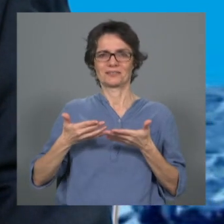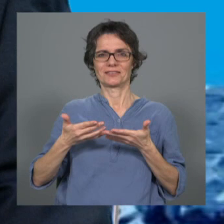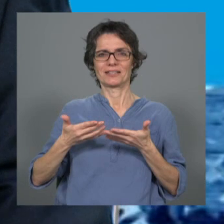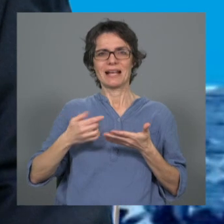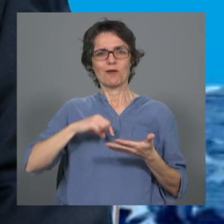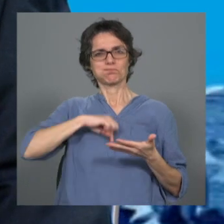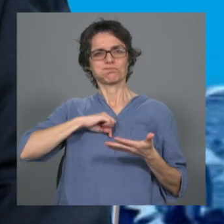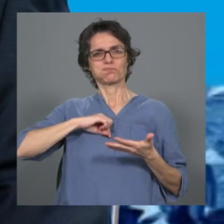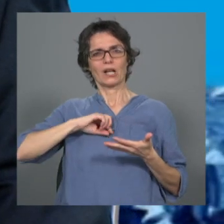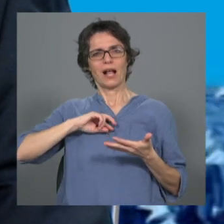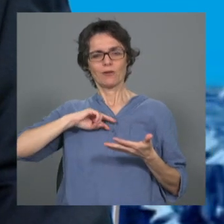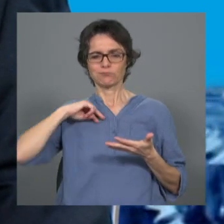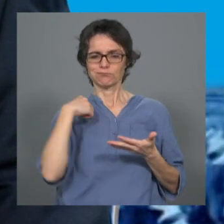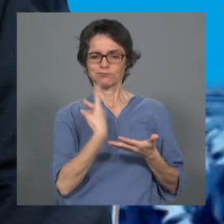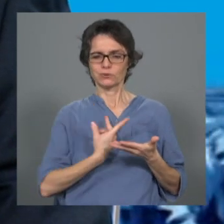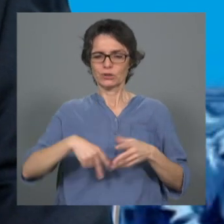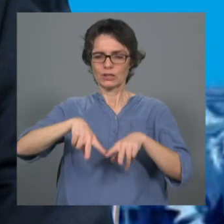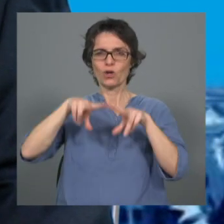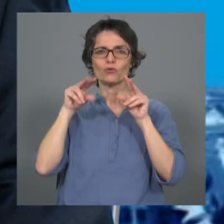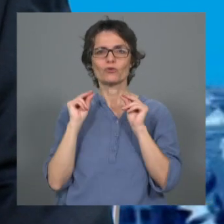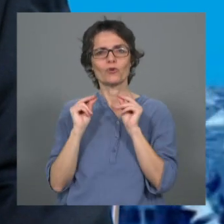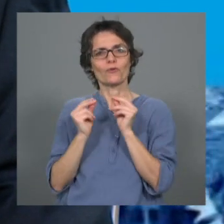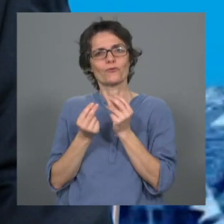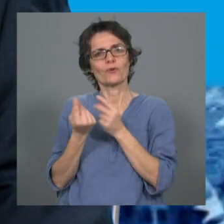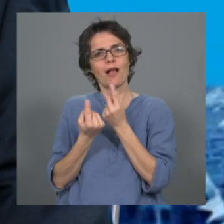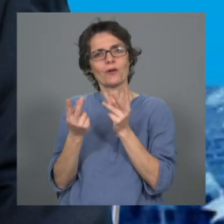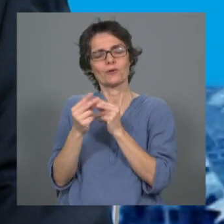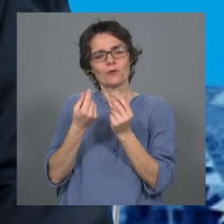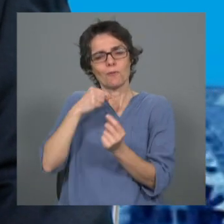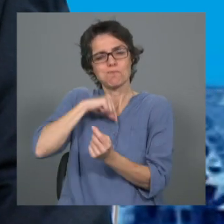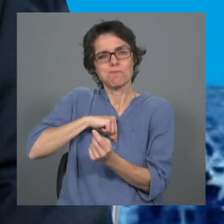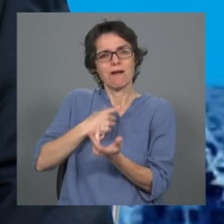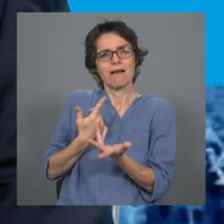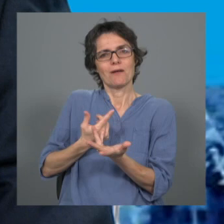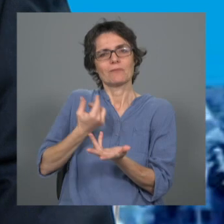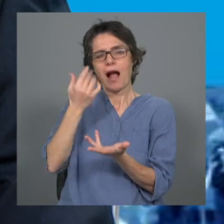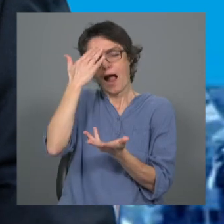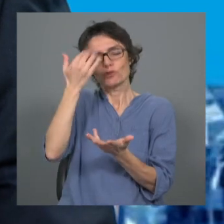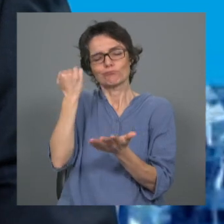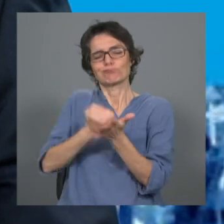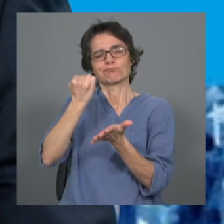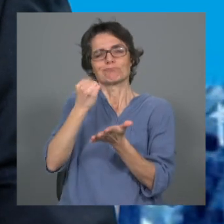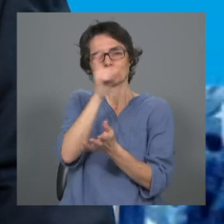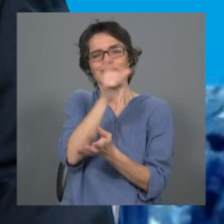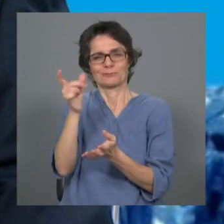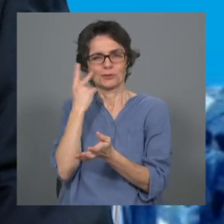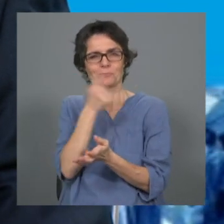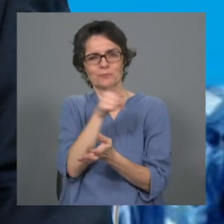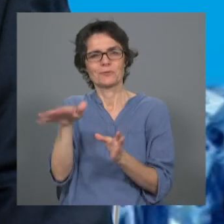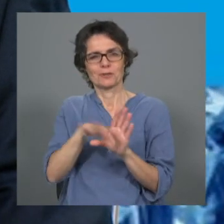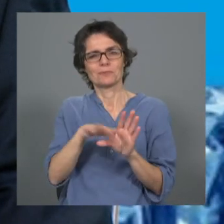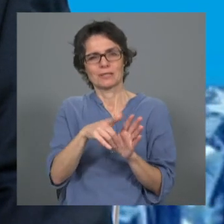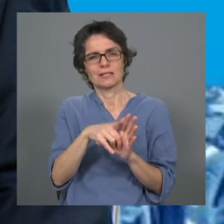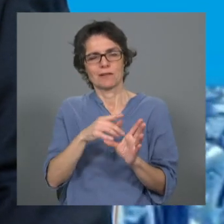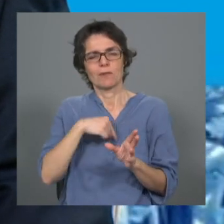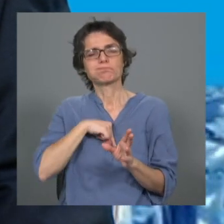renovada pelo encontro, pela oração. Foi uma experiência muito bela, não é? Que marcará a vida daqueles que participaram e queremos também